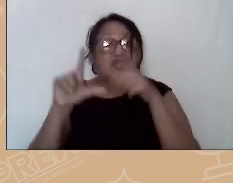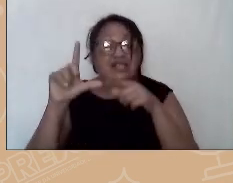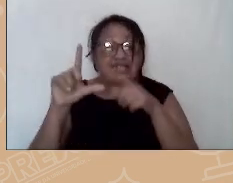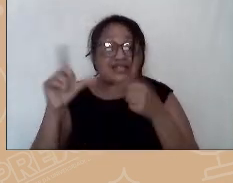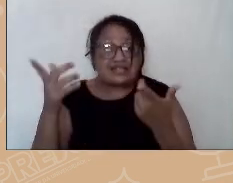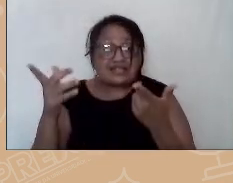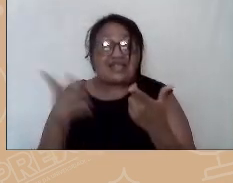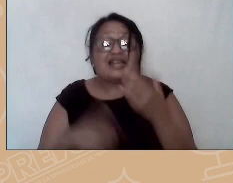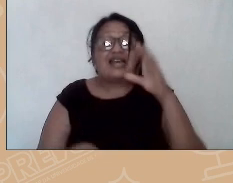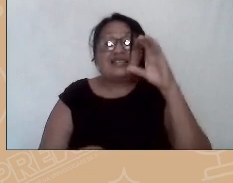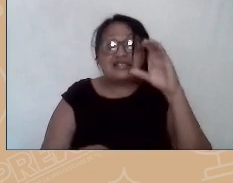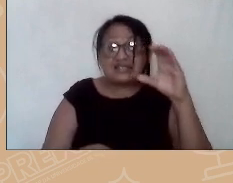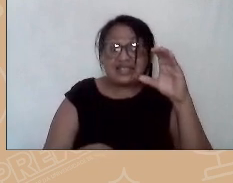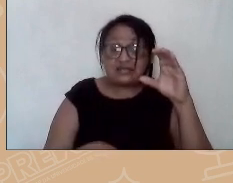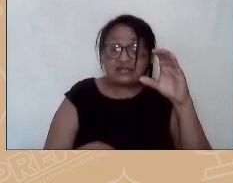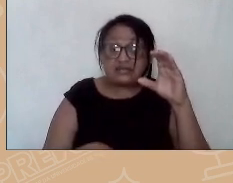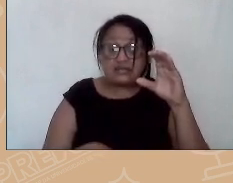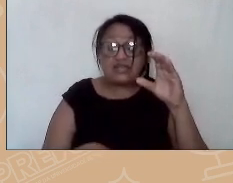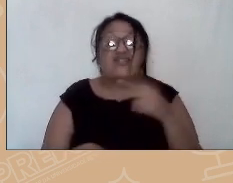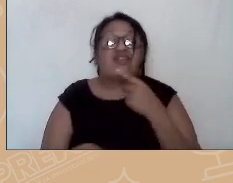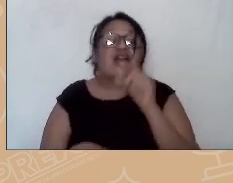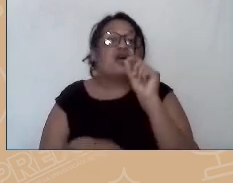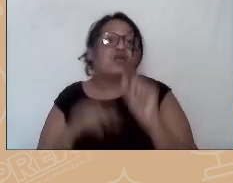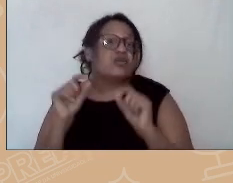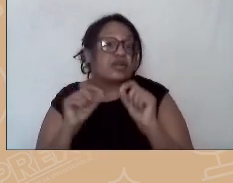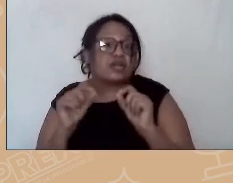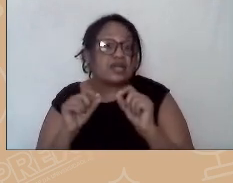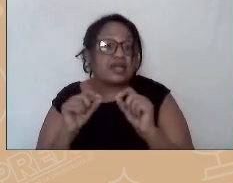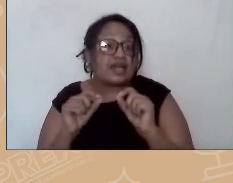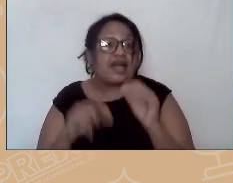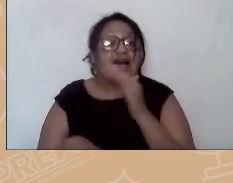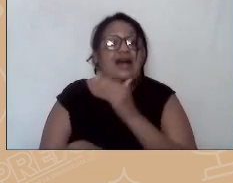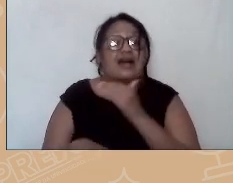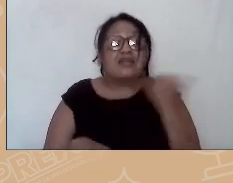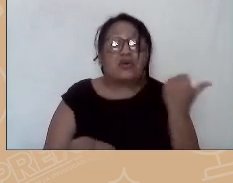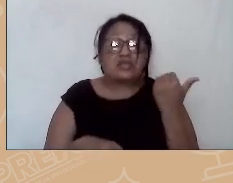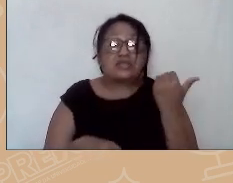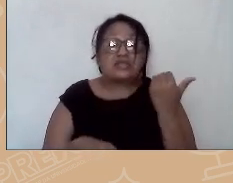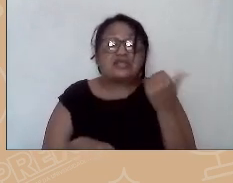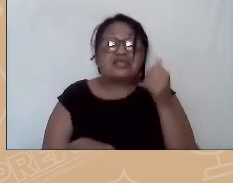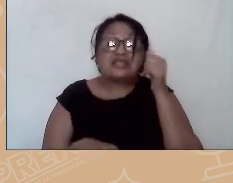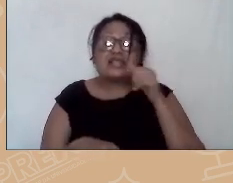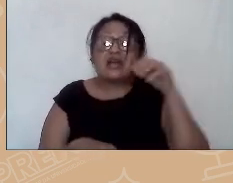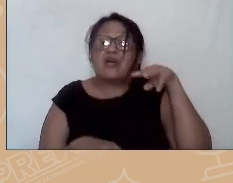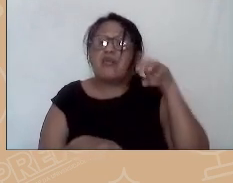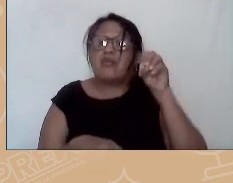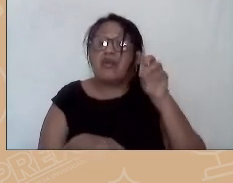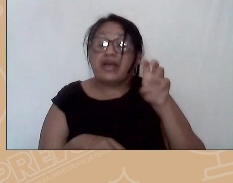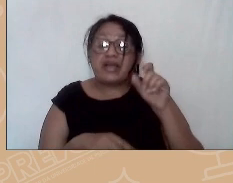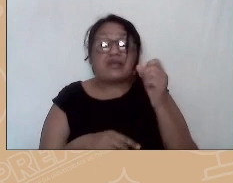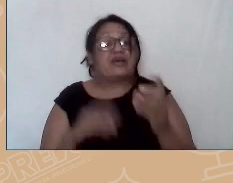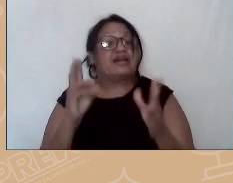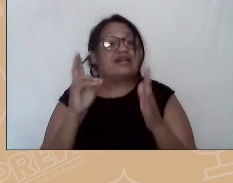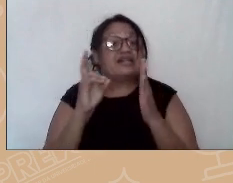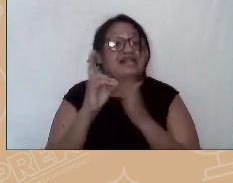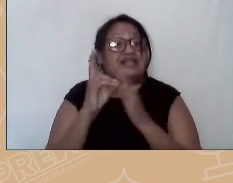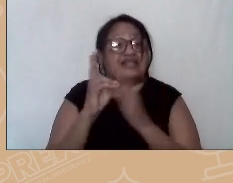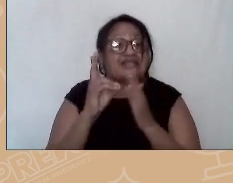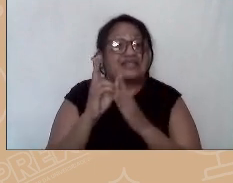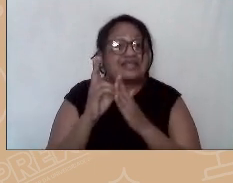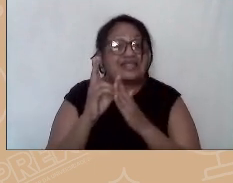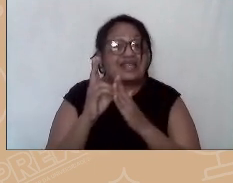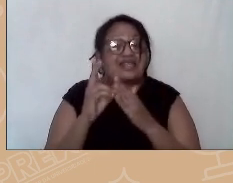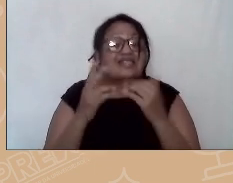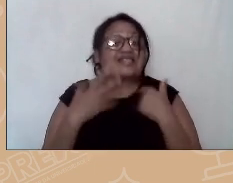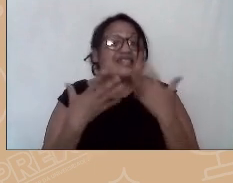a letra C diz o seguinte A morte de Moema Índia que se deixa picar por uma serpente como prova